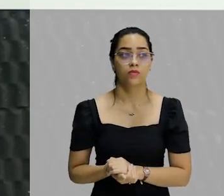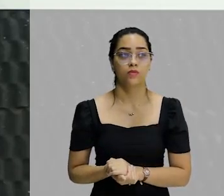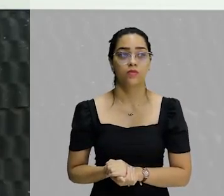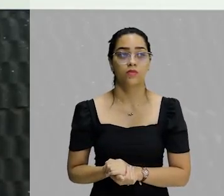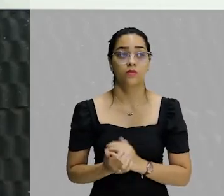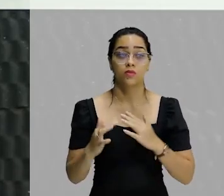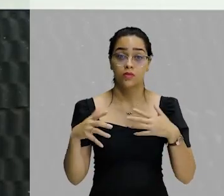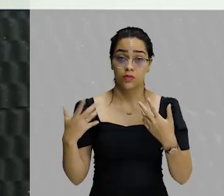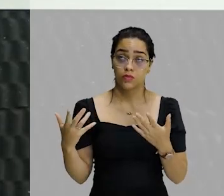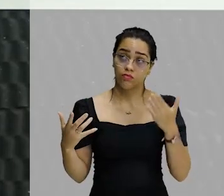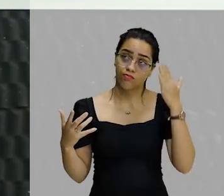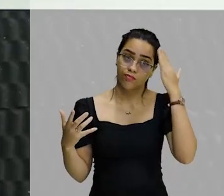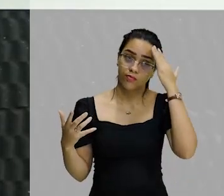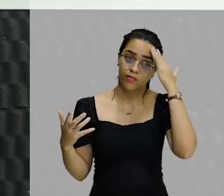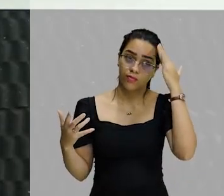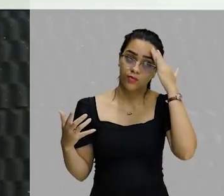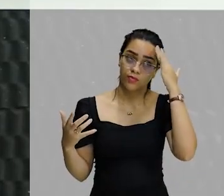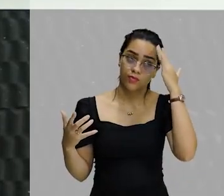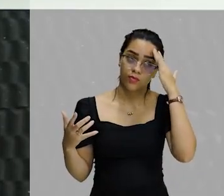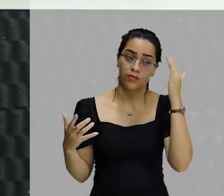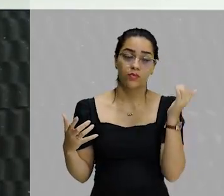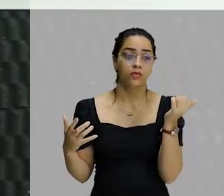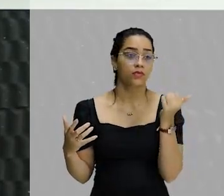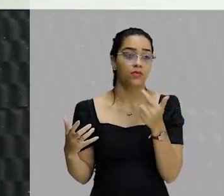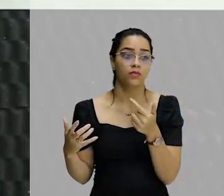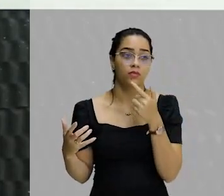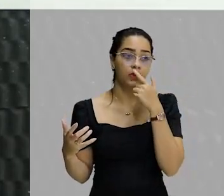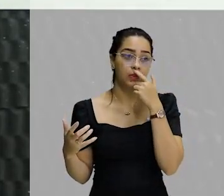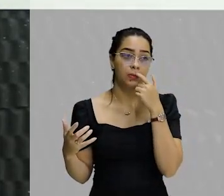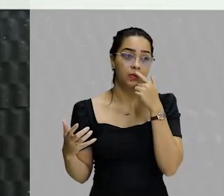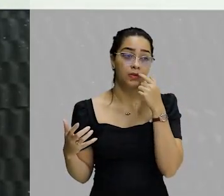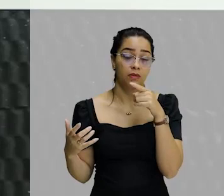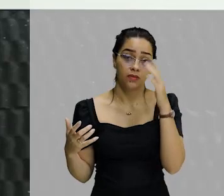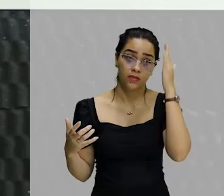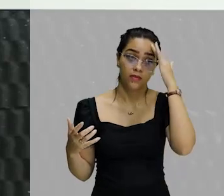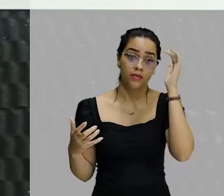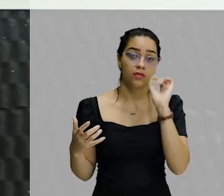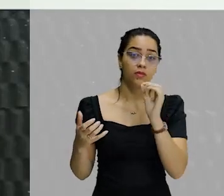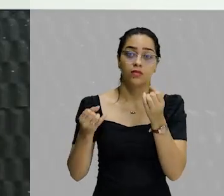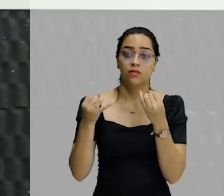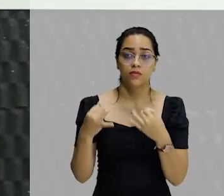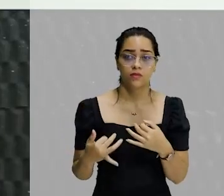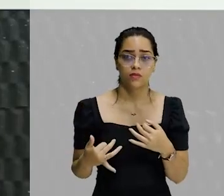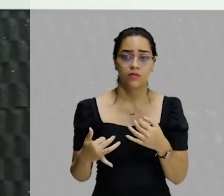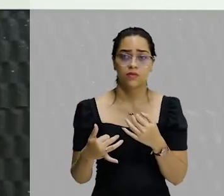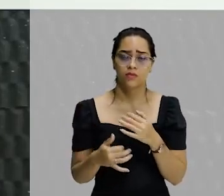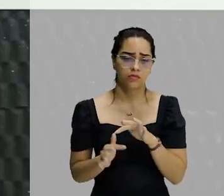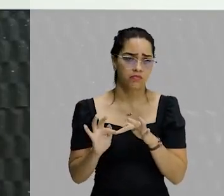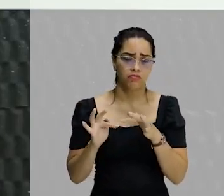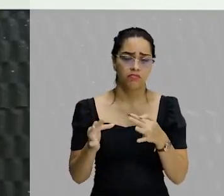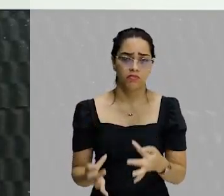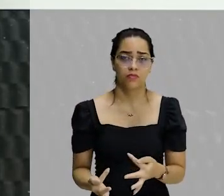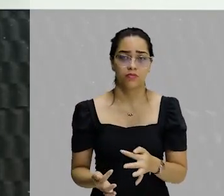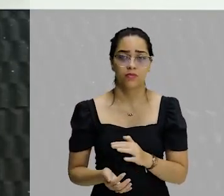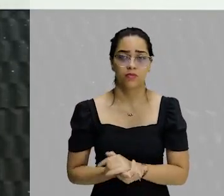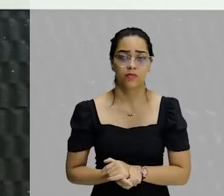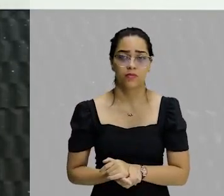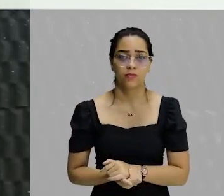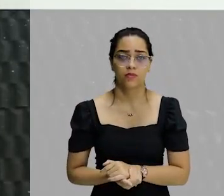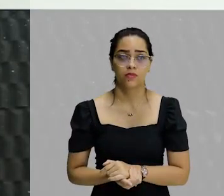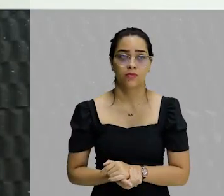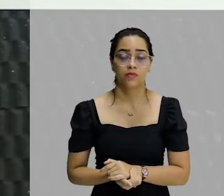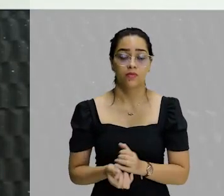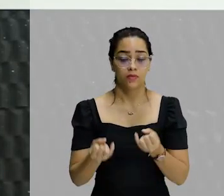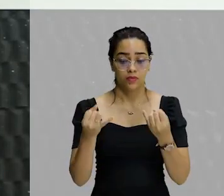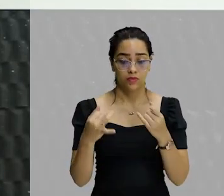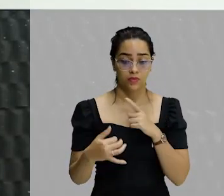mais de interpretação do que outra coisa. Você entendeu o que ele está te dizendo. Você vai ver que a conta vai ser bem simples. Tá? Então, ele falou que